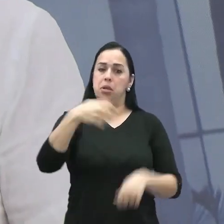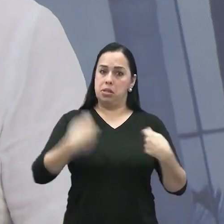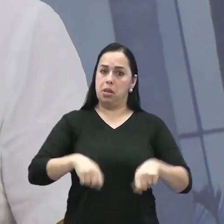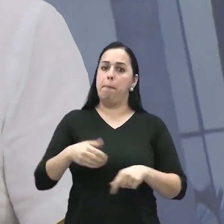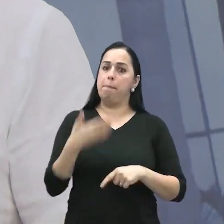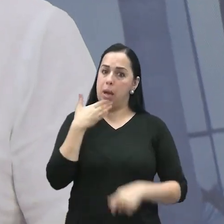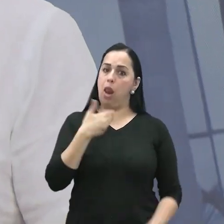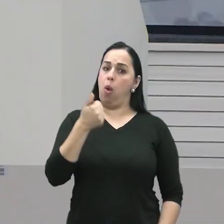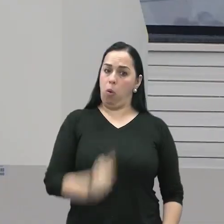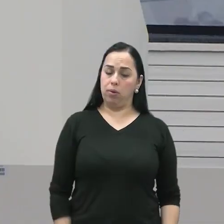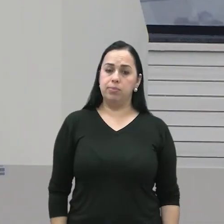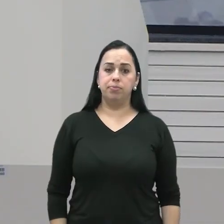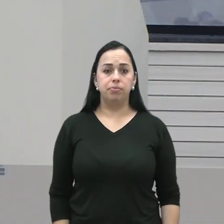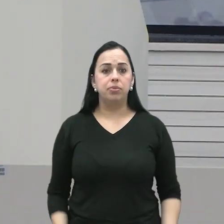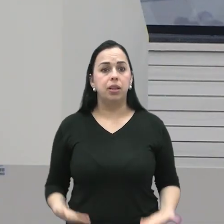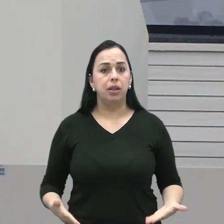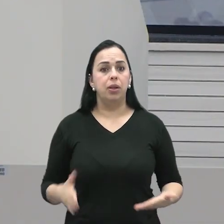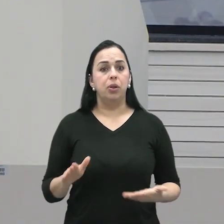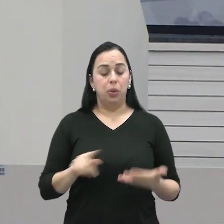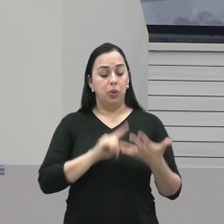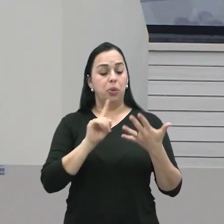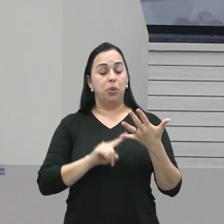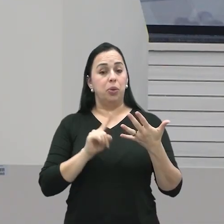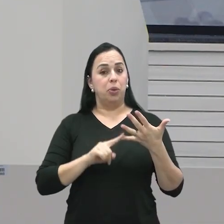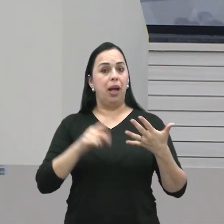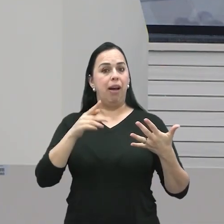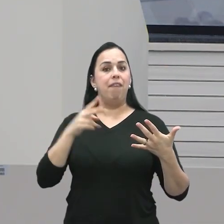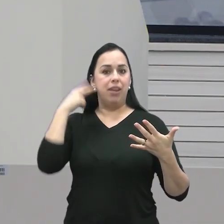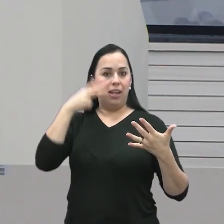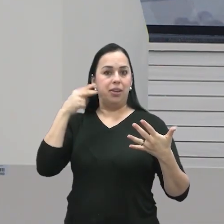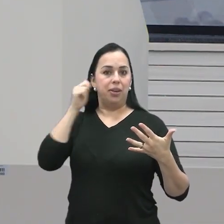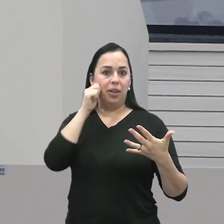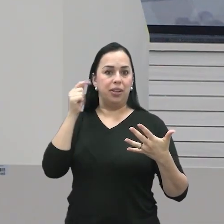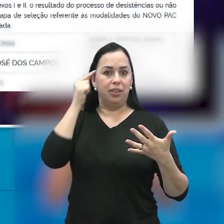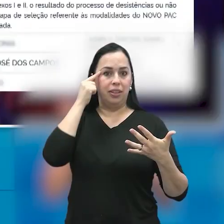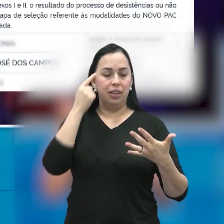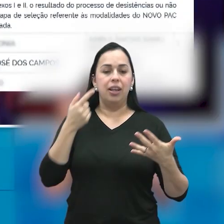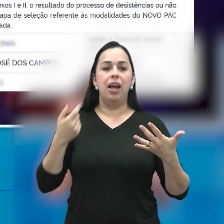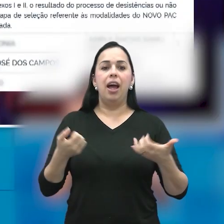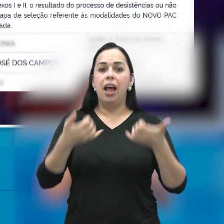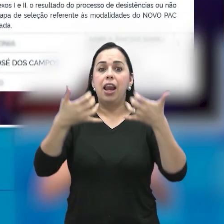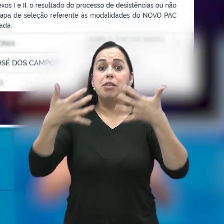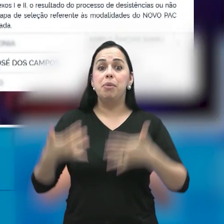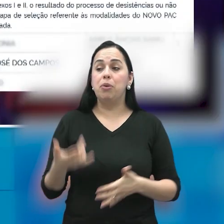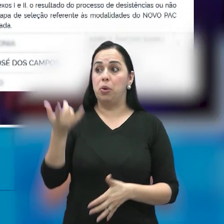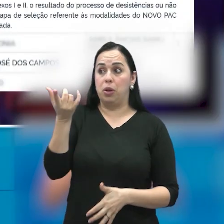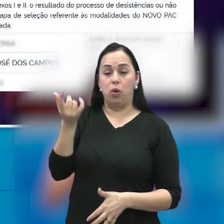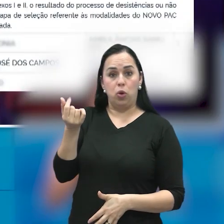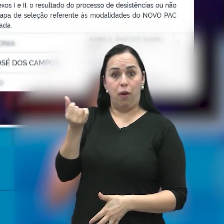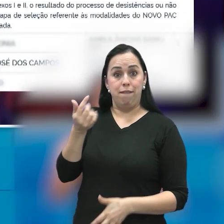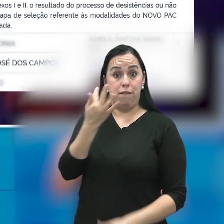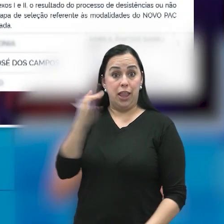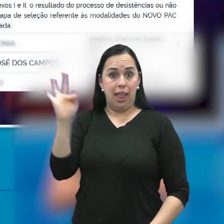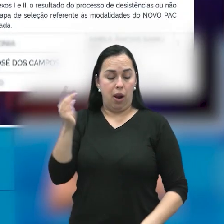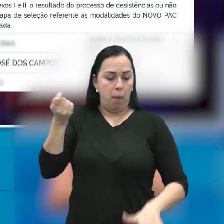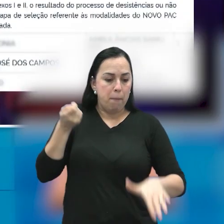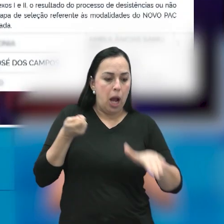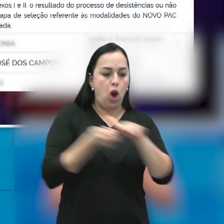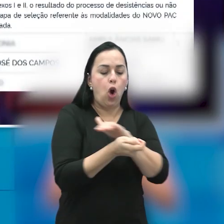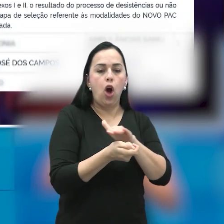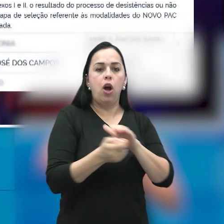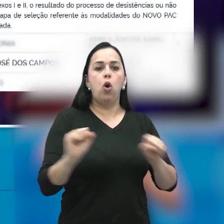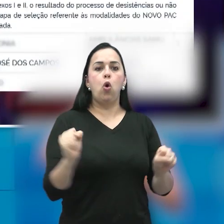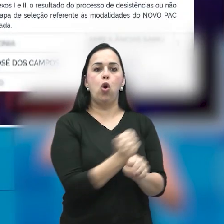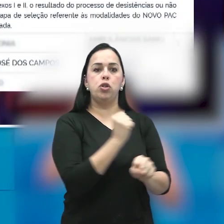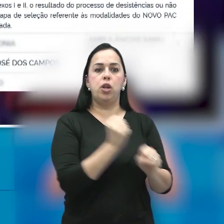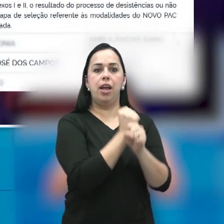melhorias nos serviços. No tema da saúde, a vereadora Amélia citou a destinação de verbas federais para a construção